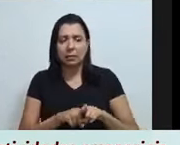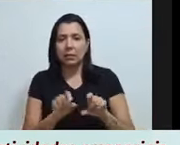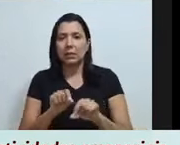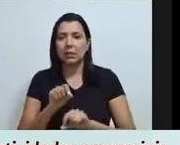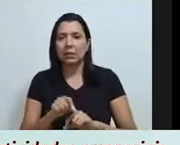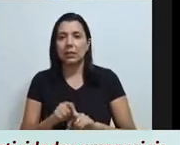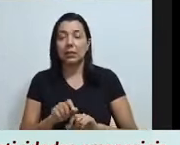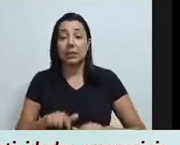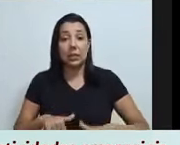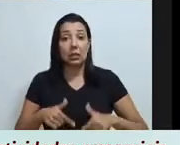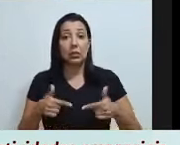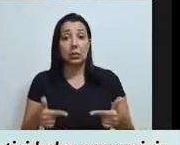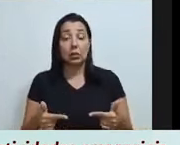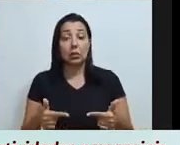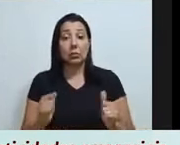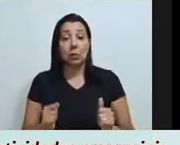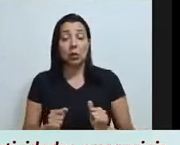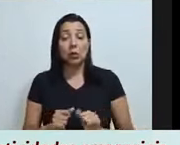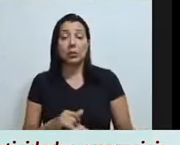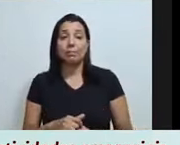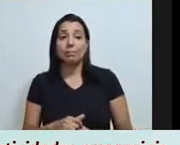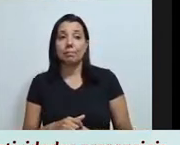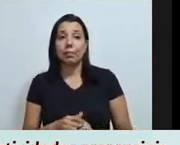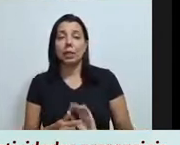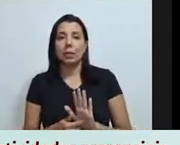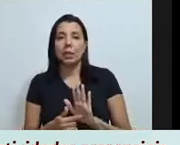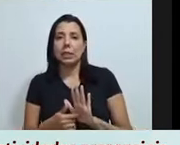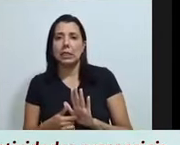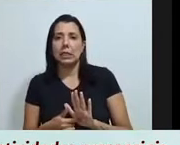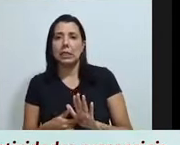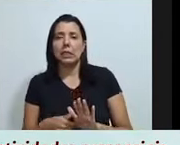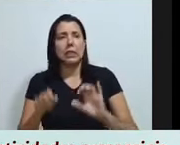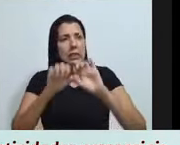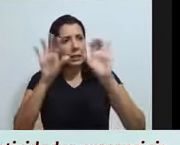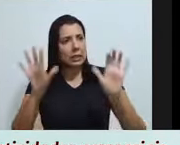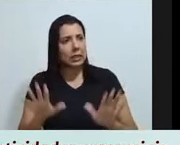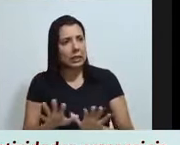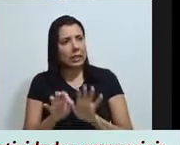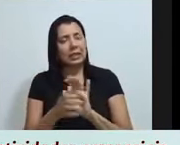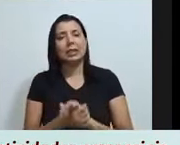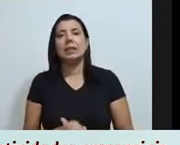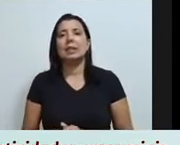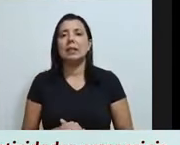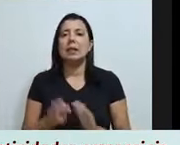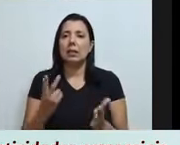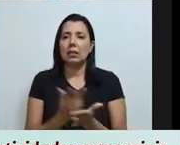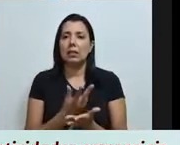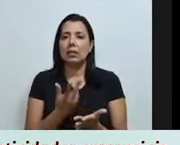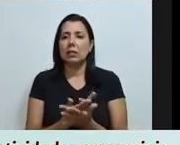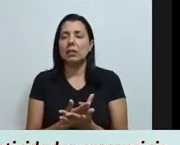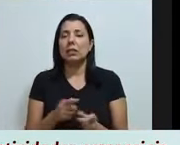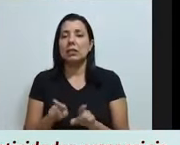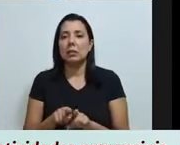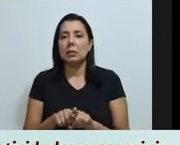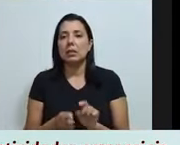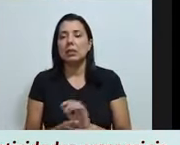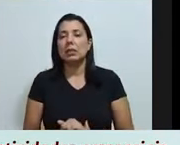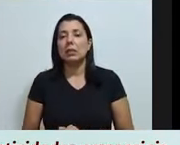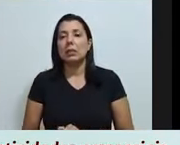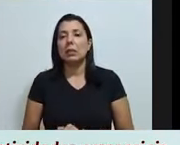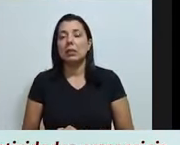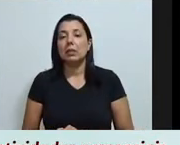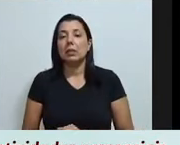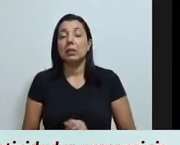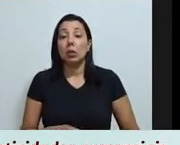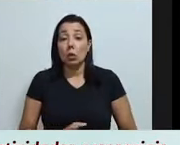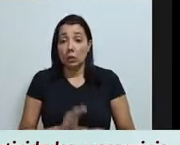parecer assim um cenário meio bizarro, mas é isso que está acontecendo, né? O Conselho de Saúde já fez